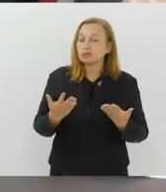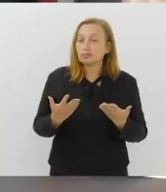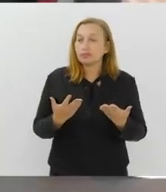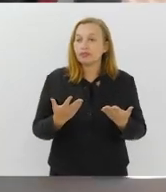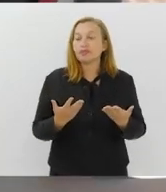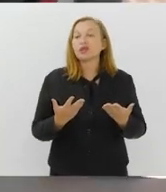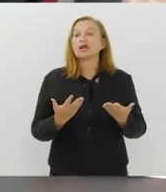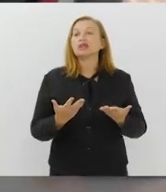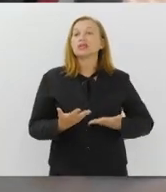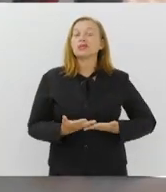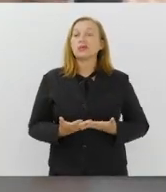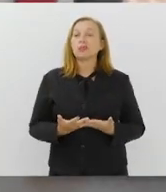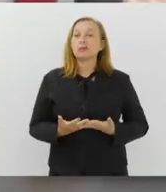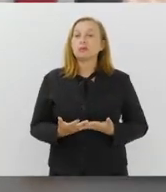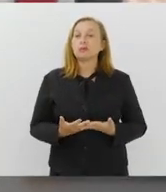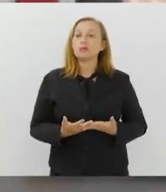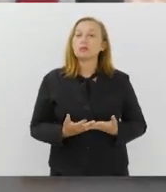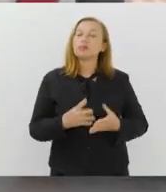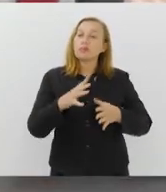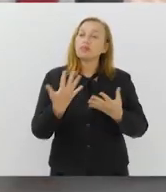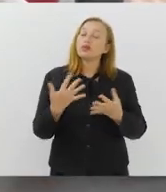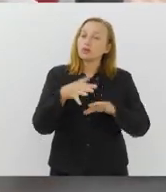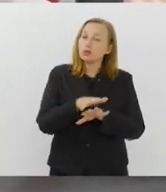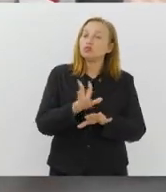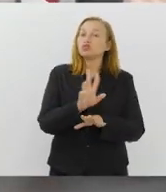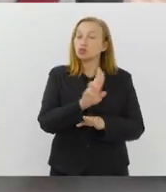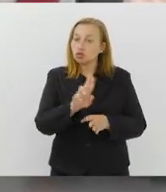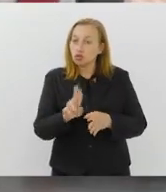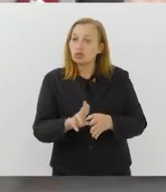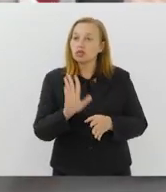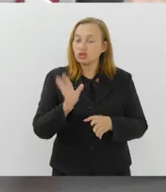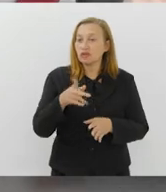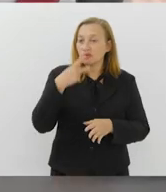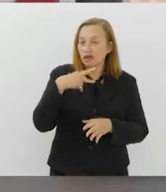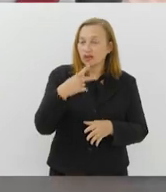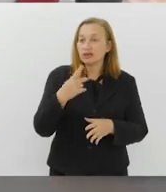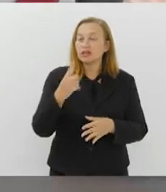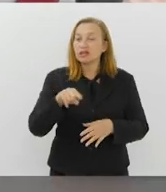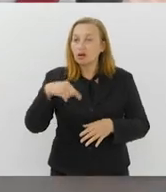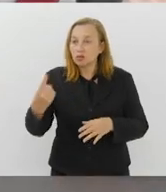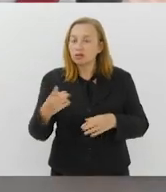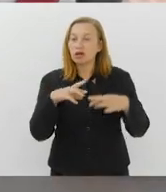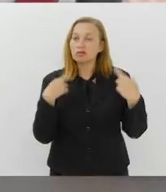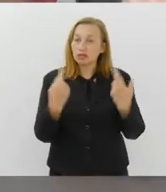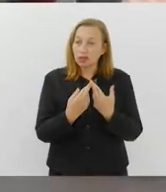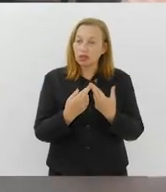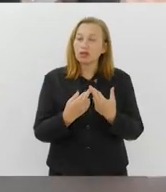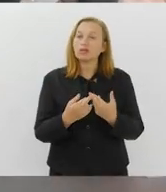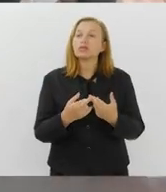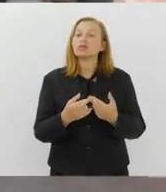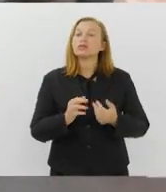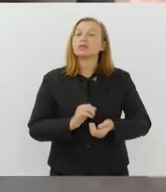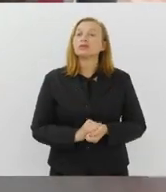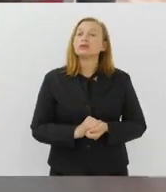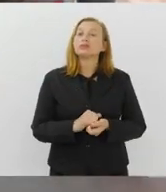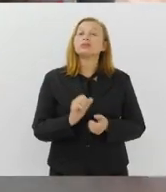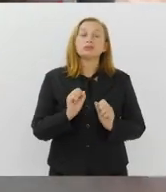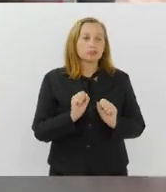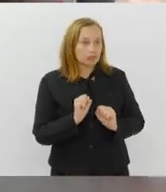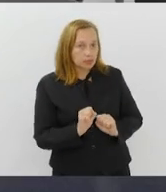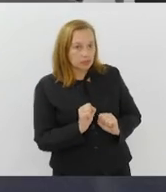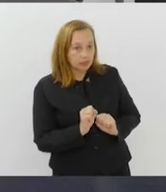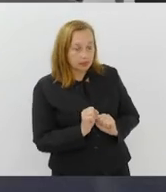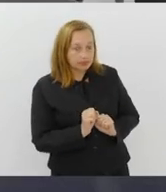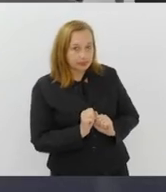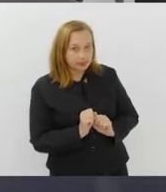todos de acordo para a inclusão desses nomes que citei na próxima reunião ordinária. Presidente, pois não. Eu tenho uma